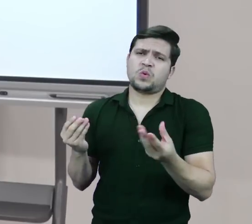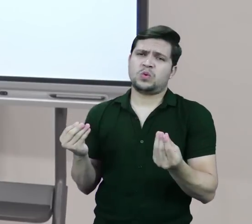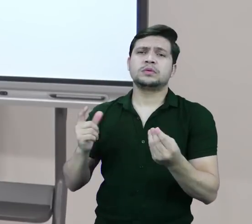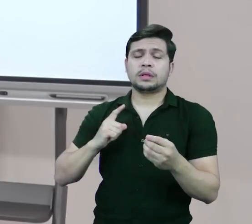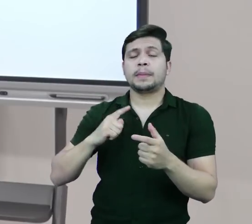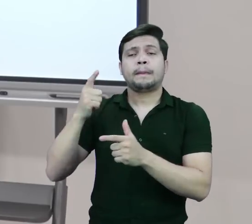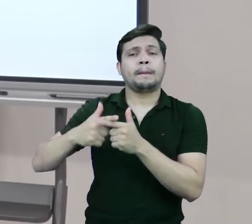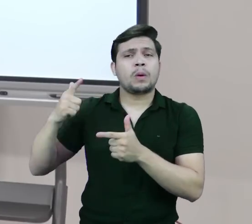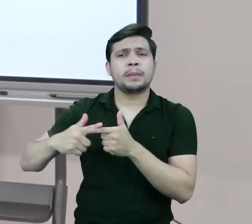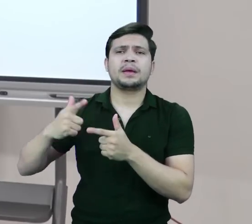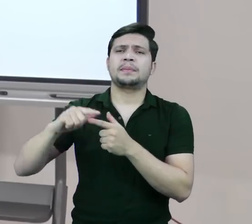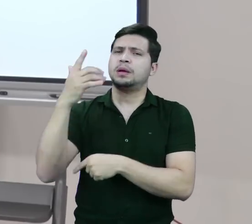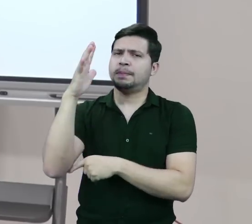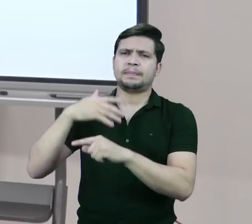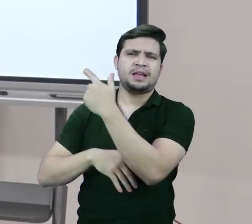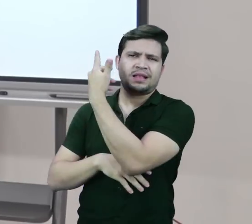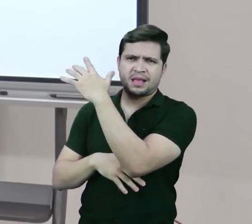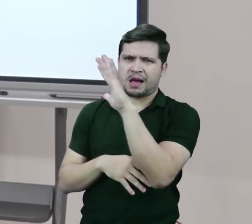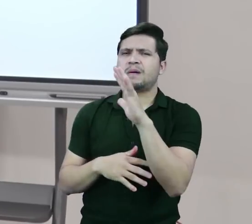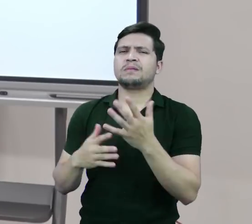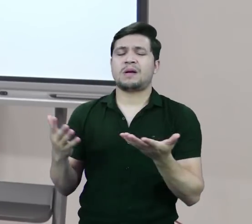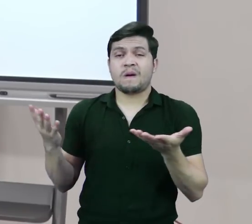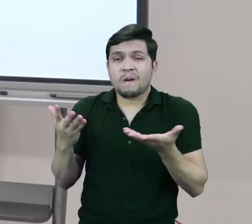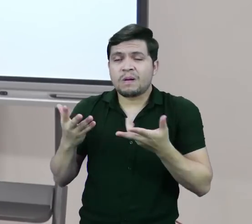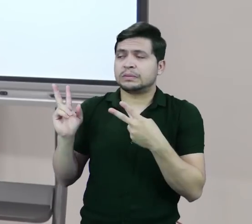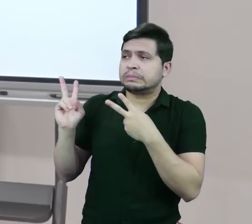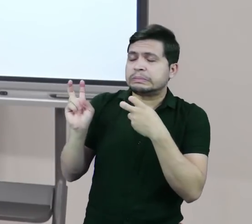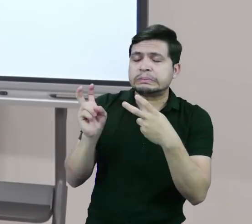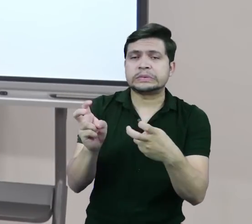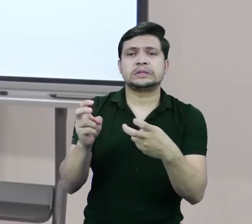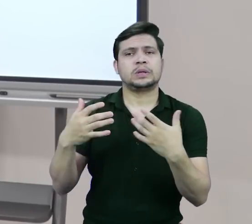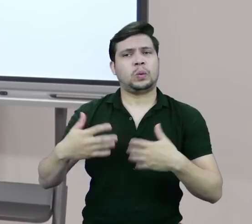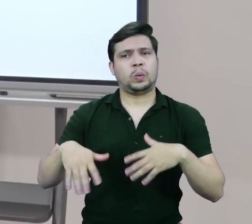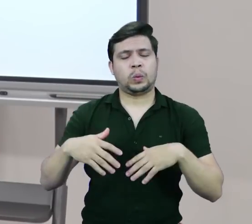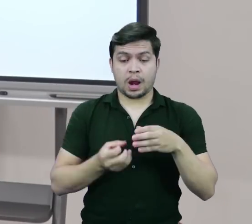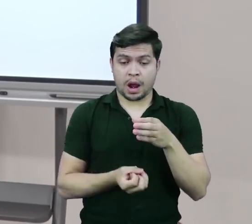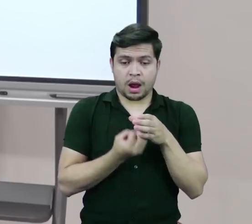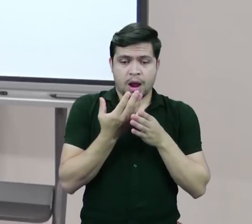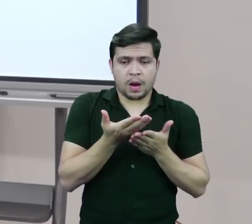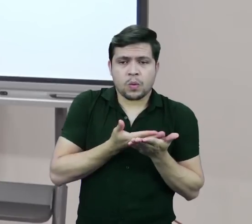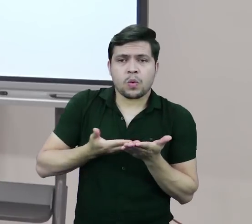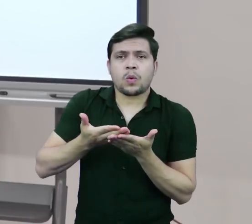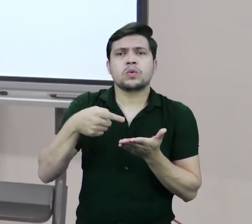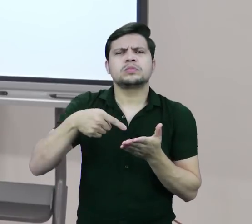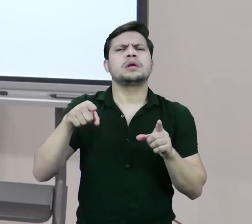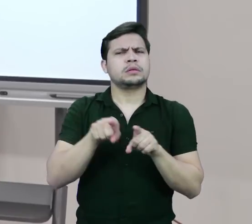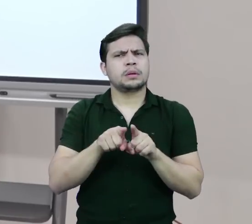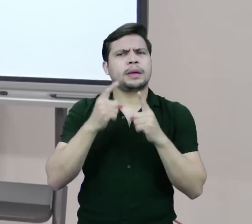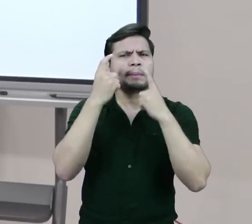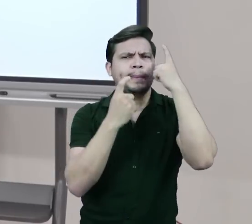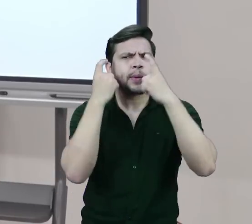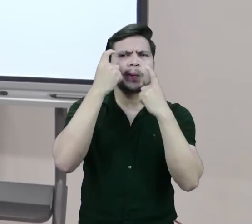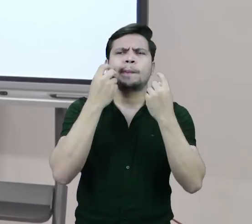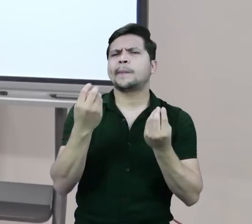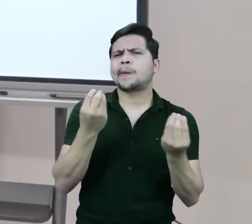causado diversos problemas ambientais, esse colapso ambiental que o planeta se encontra, né? Então, a ecologia ela também vai se